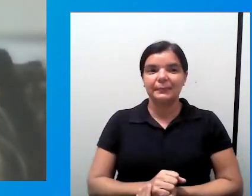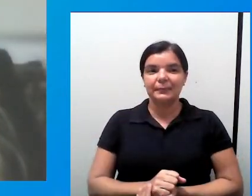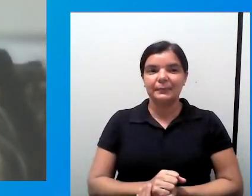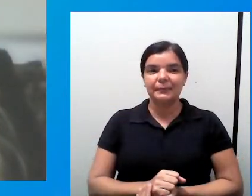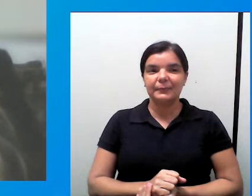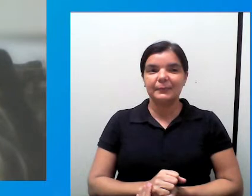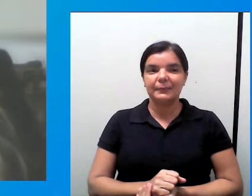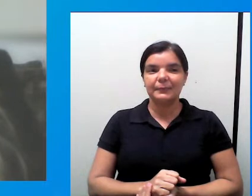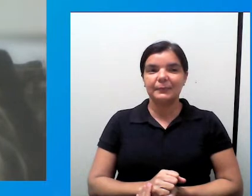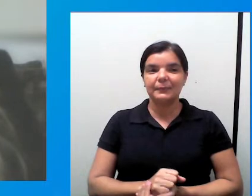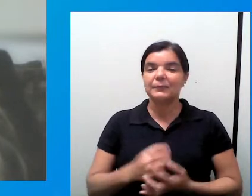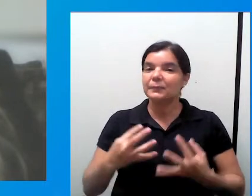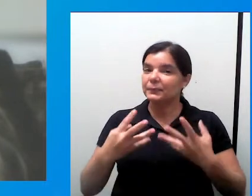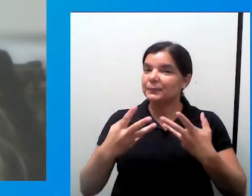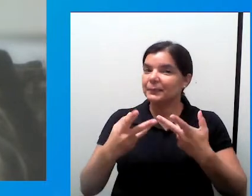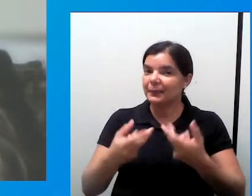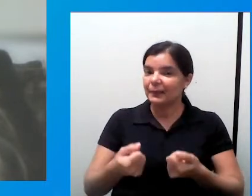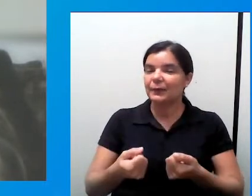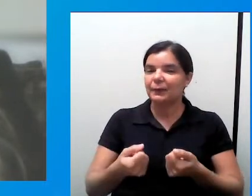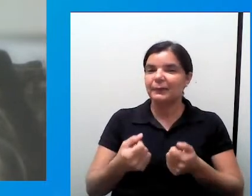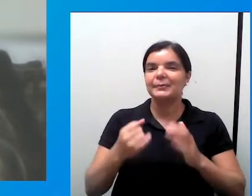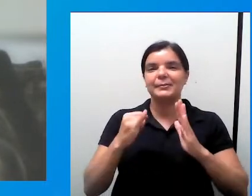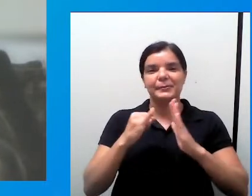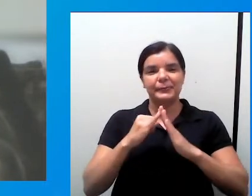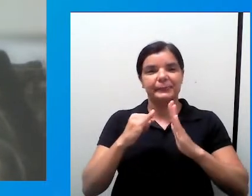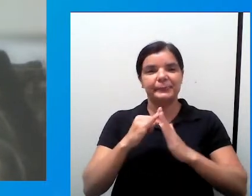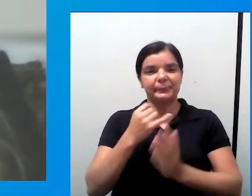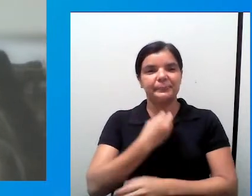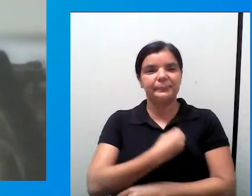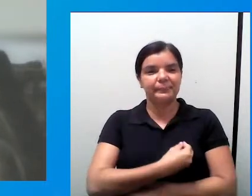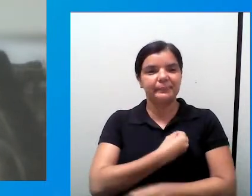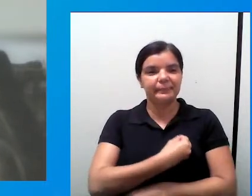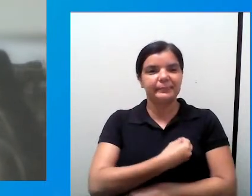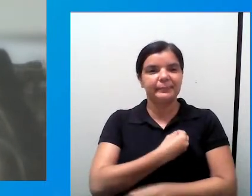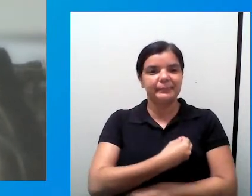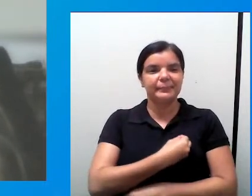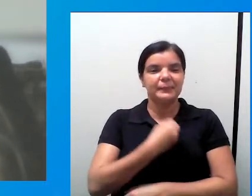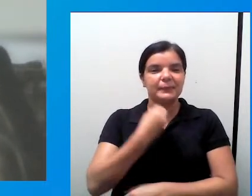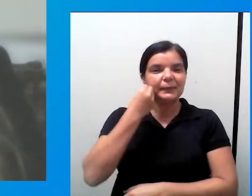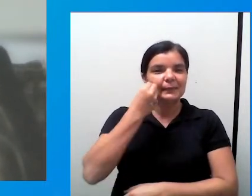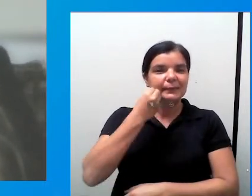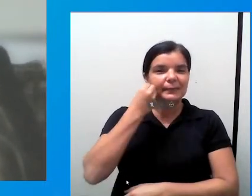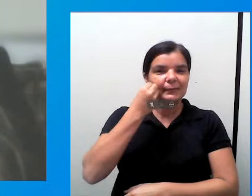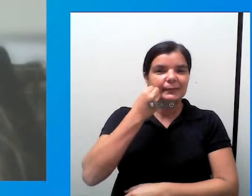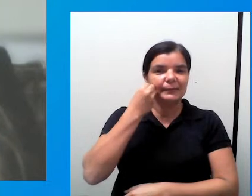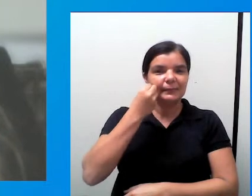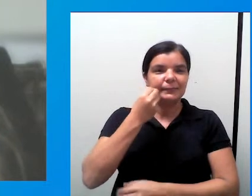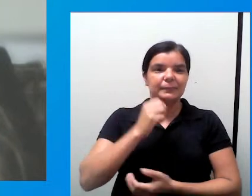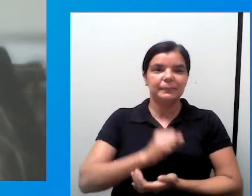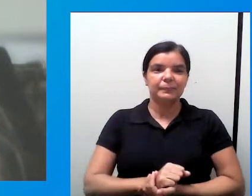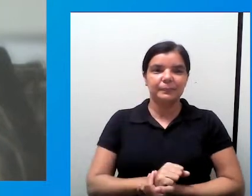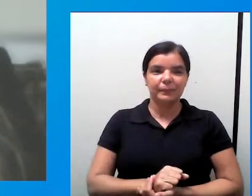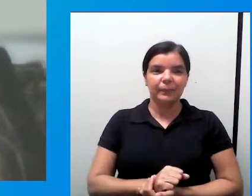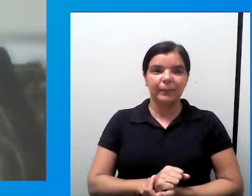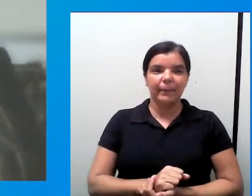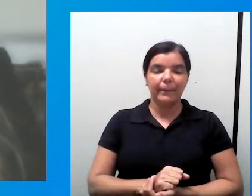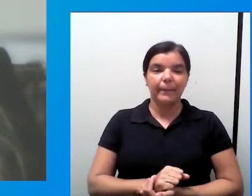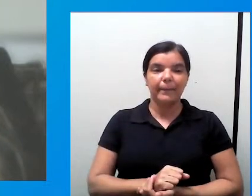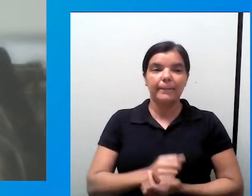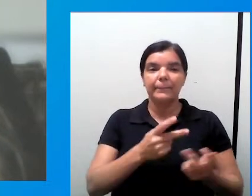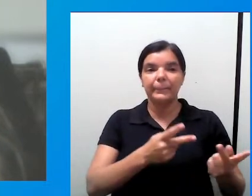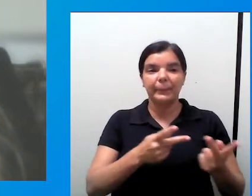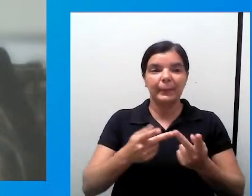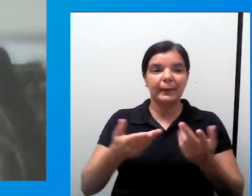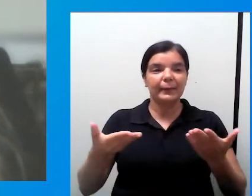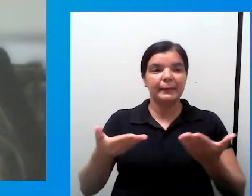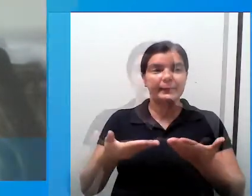Aprendemos com todos os institutos que vêm apresentando aí seus relatos de experiência. Nós convidamos aí agora para